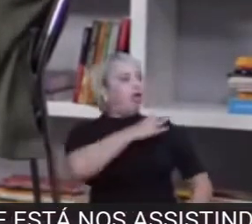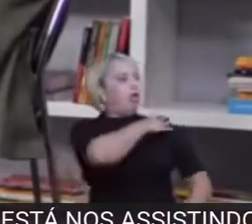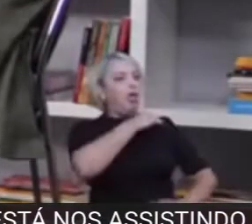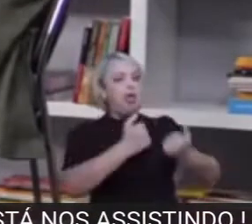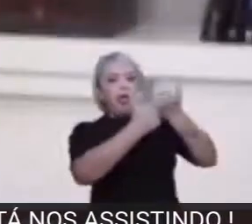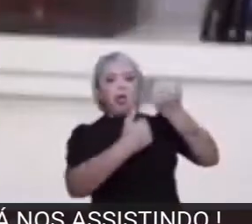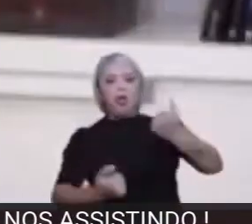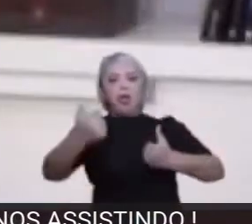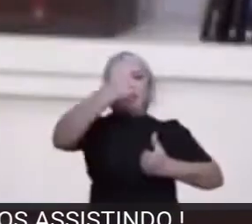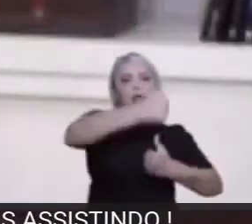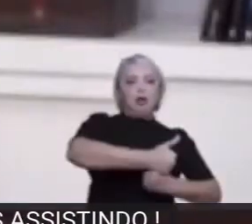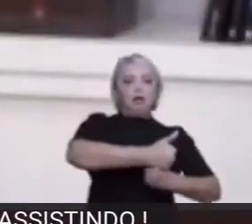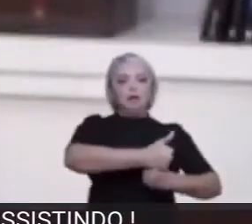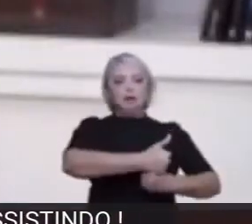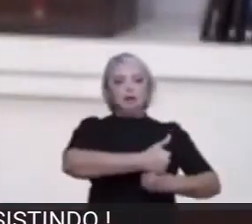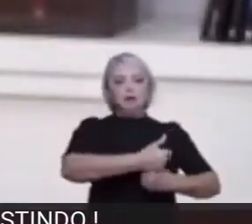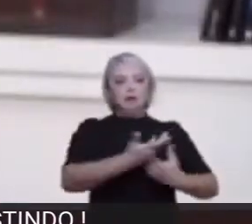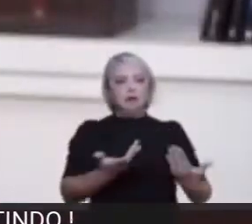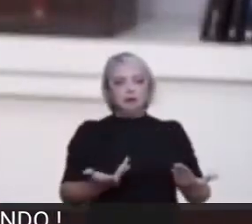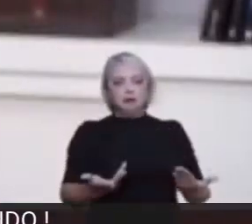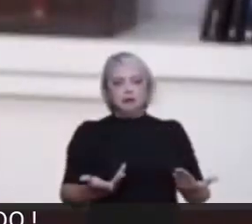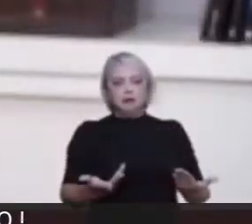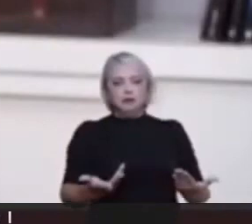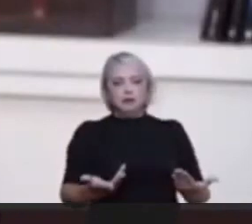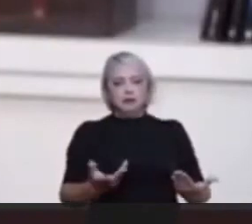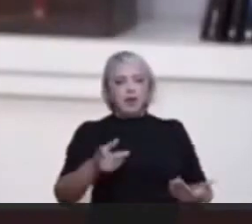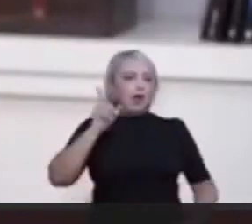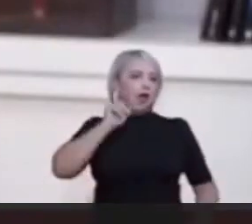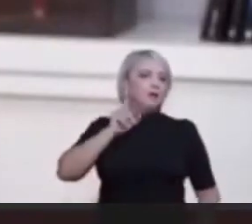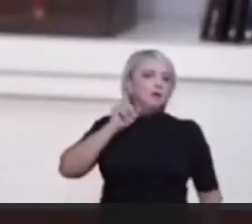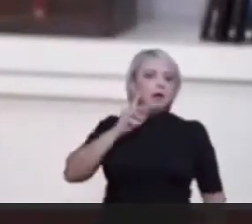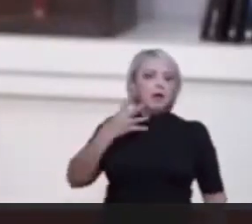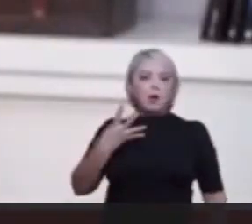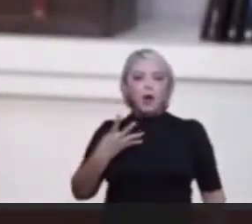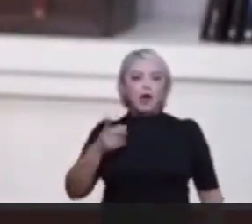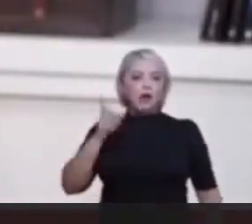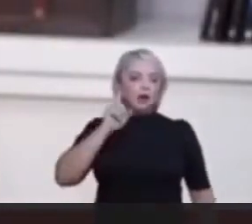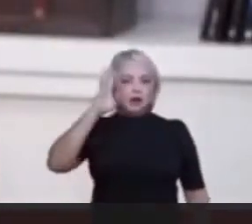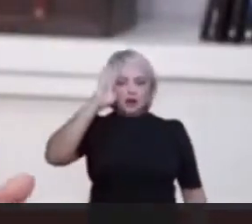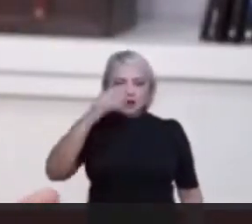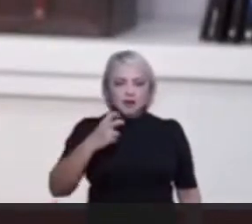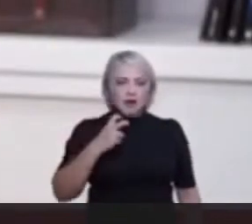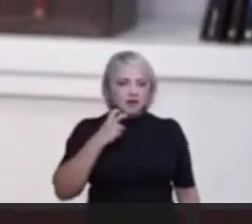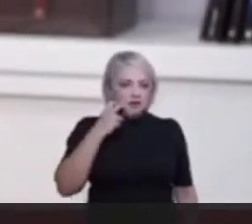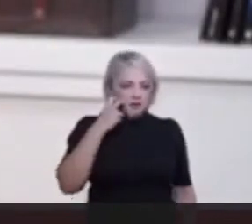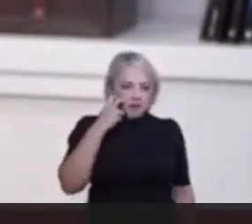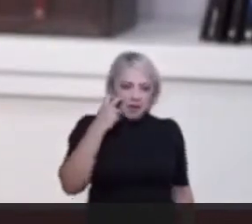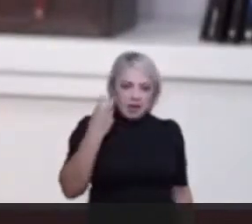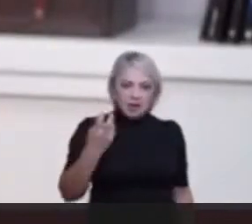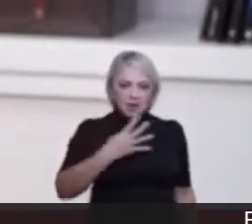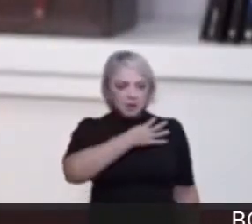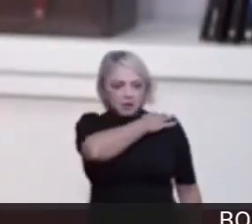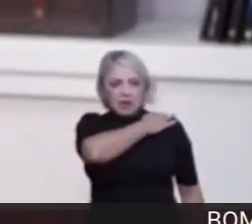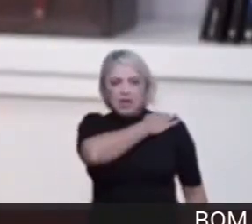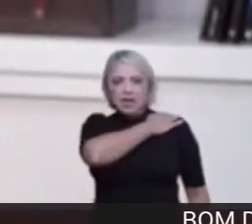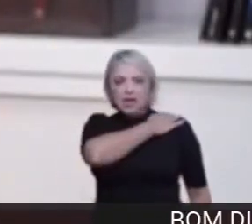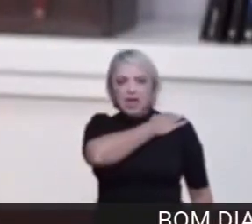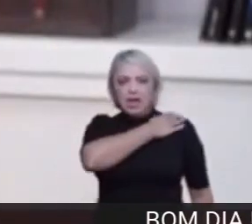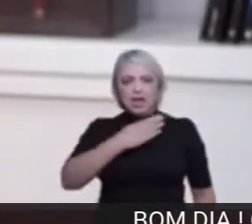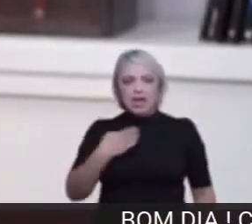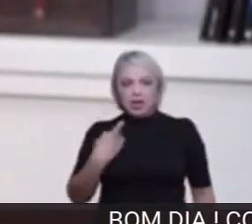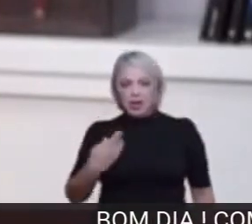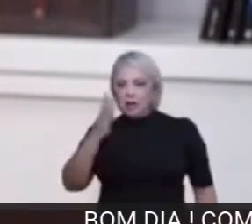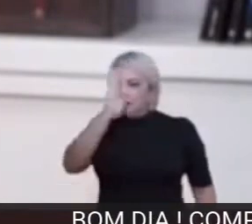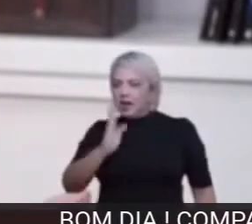frota, sabe, sul americana, a quarta frota americana, que é uma vergonha, um general brasileiro subordinado, sabe, a